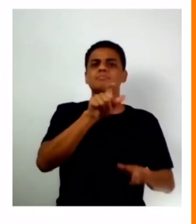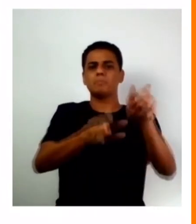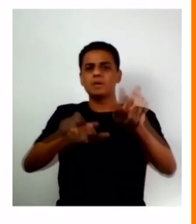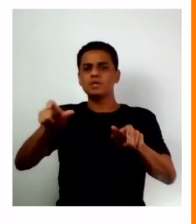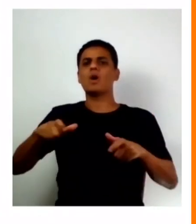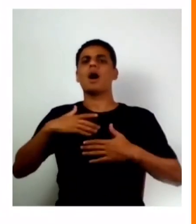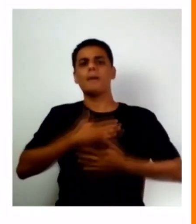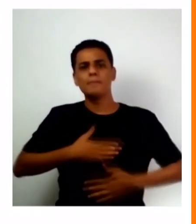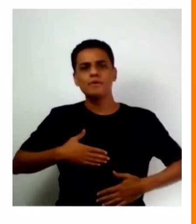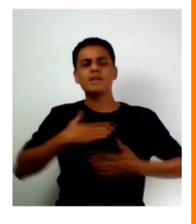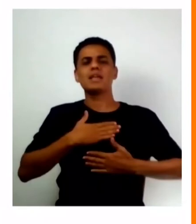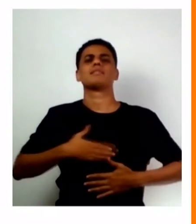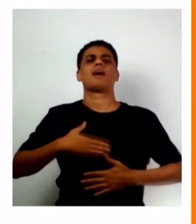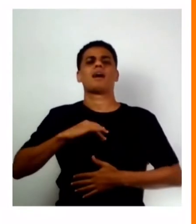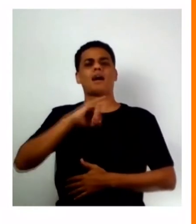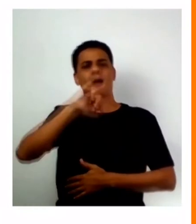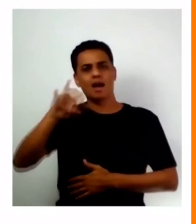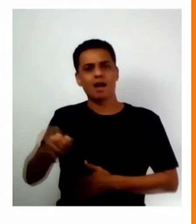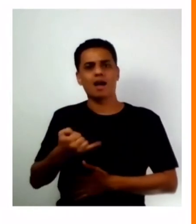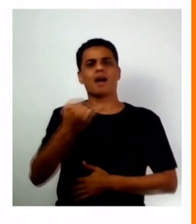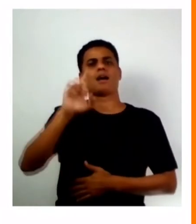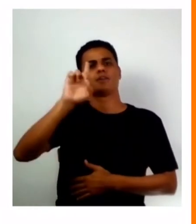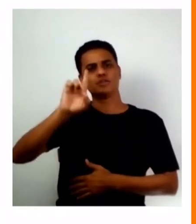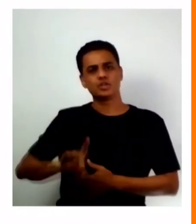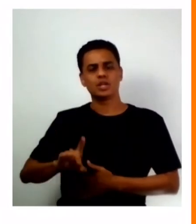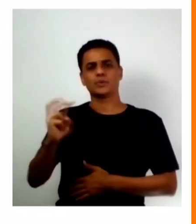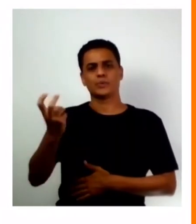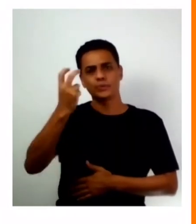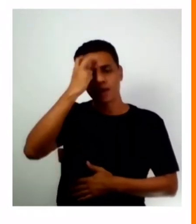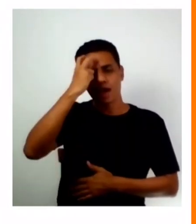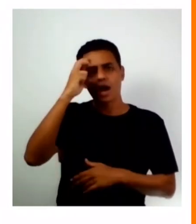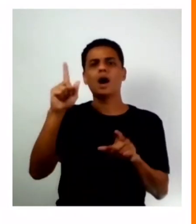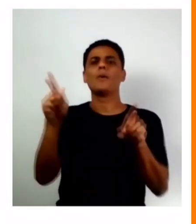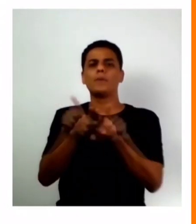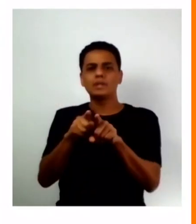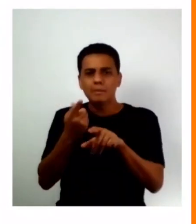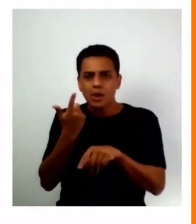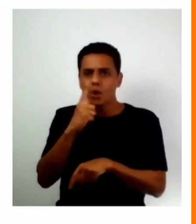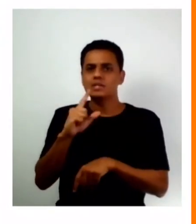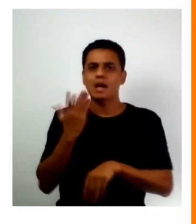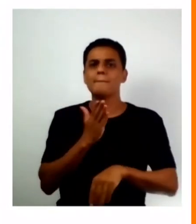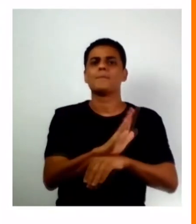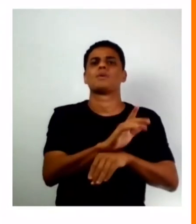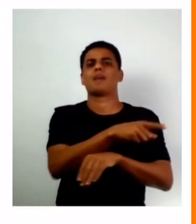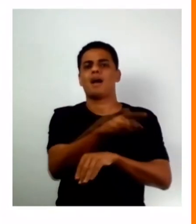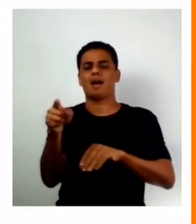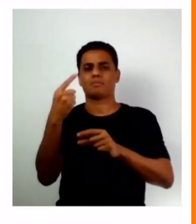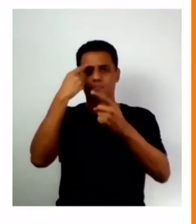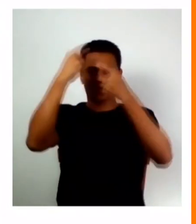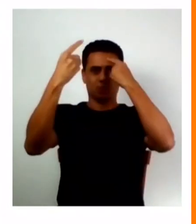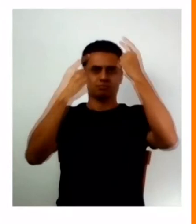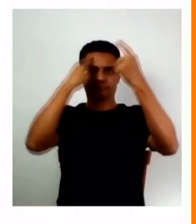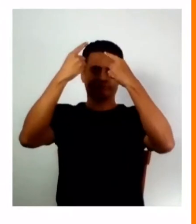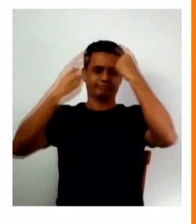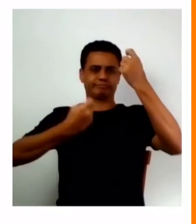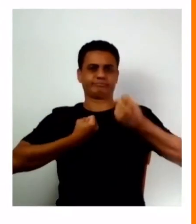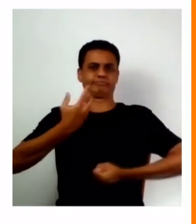creatividade. Que isto está escrito e se tem que cumplir. E como os direitos humanos, isto é uma luta.